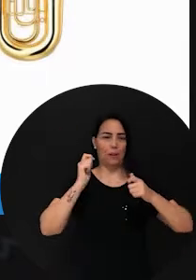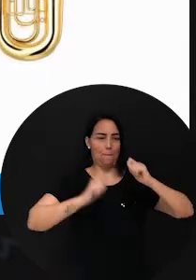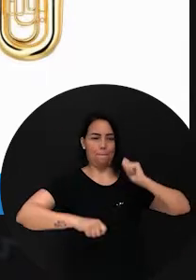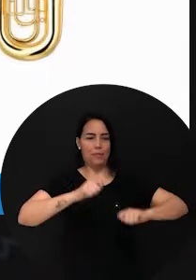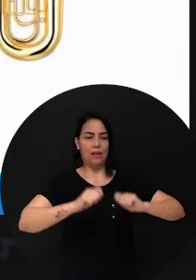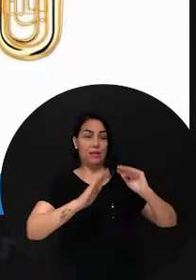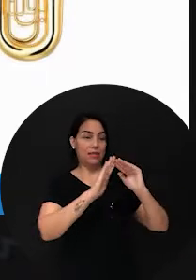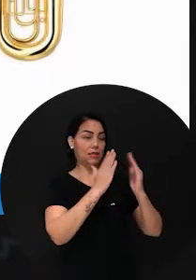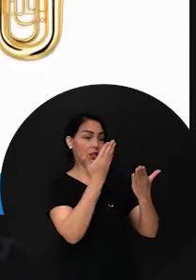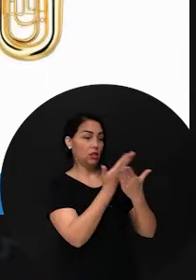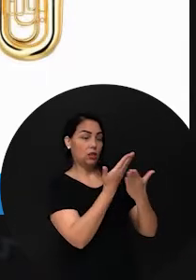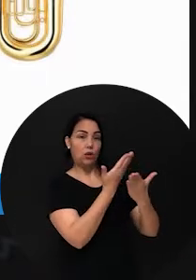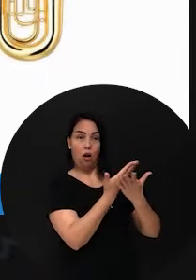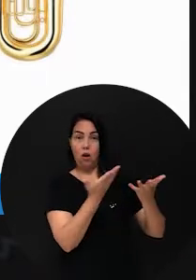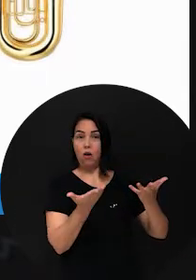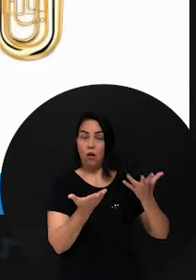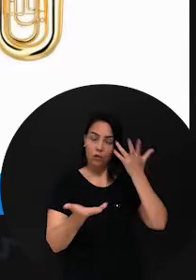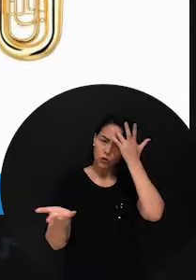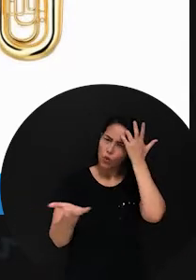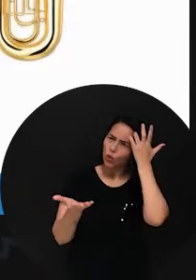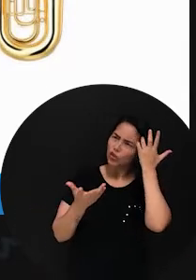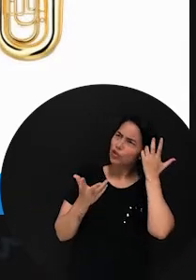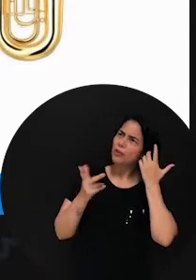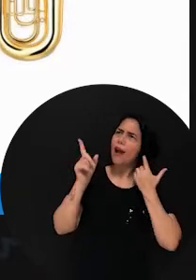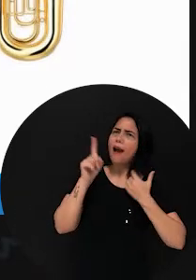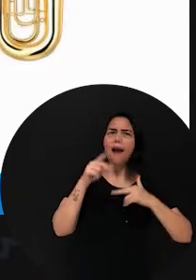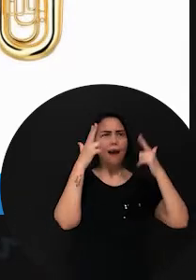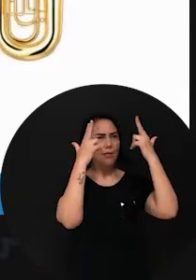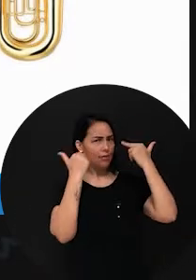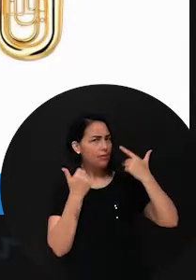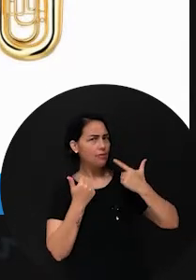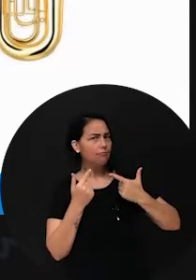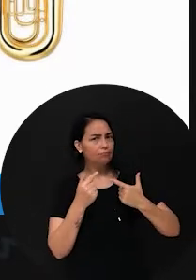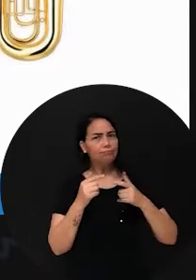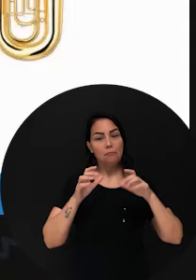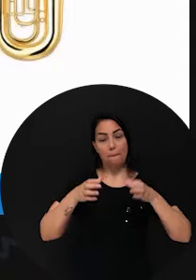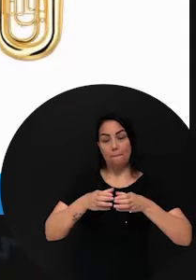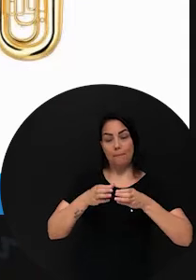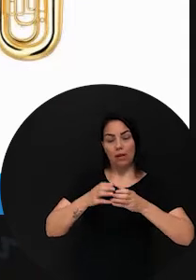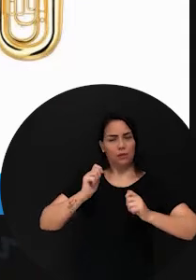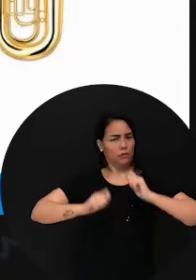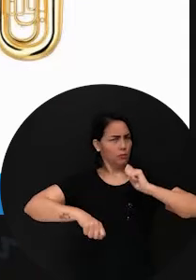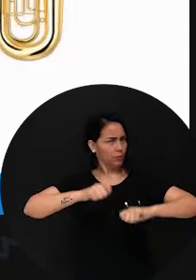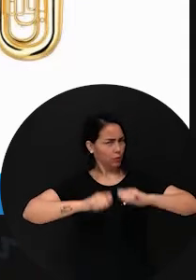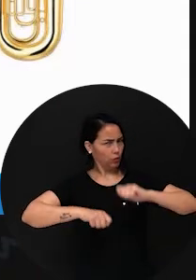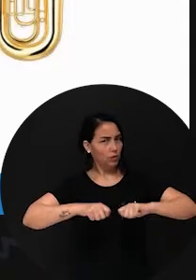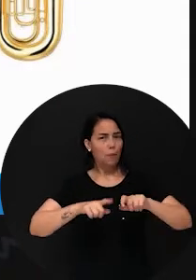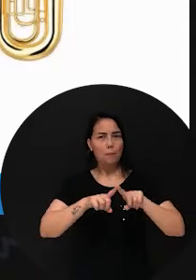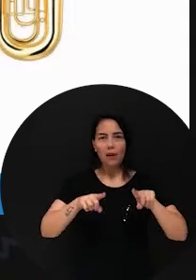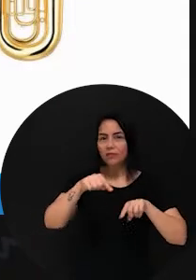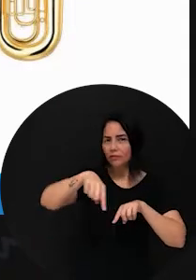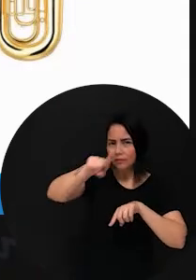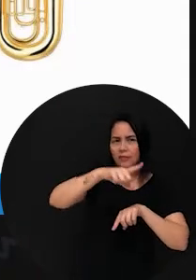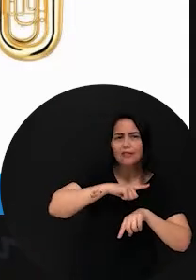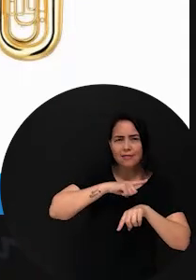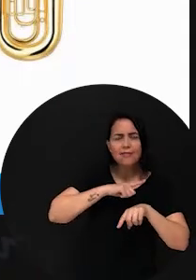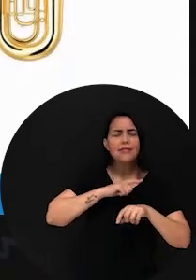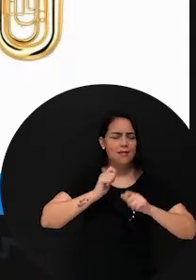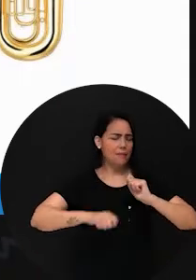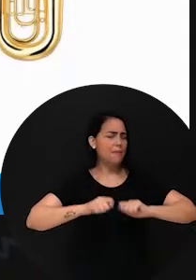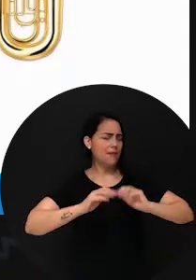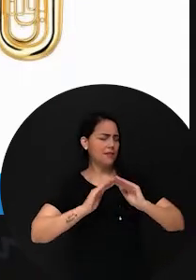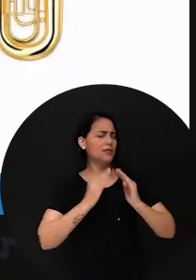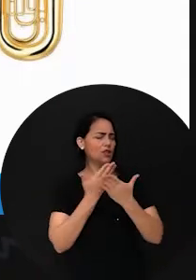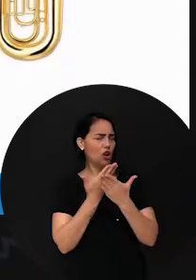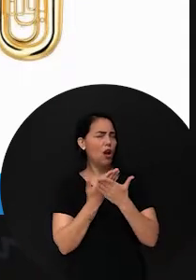escola. Hoje em dia é mais comum ainda as bandas de percussão, né? Mas eu sei que tem bandas aí de colégio que trabalham